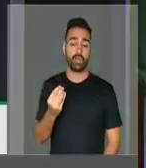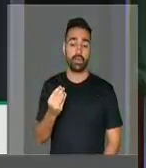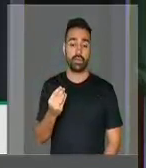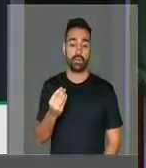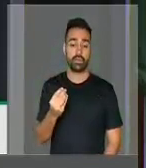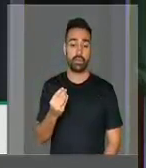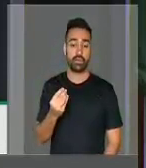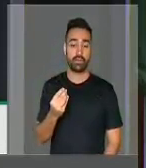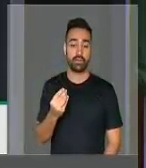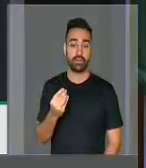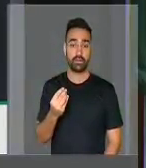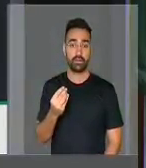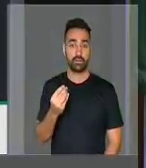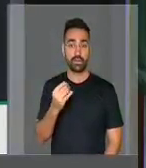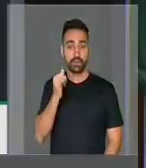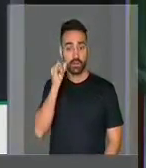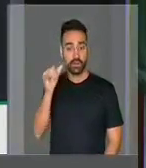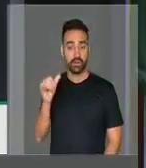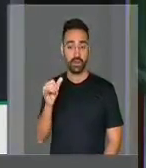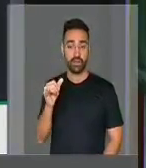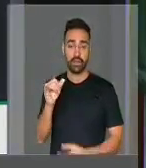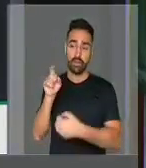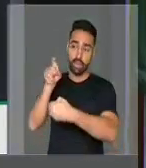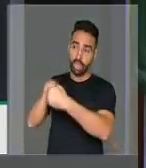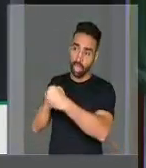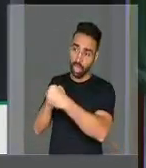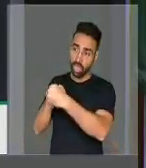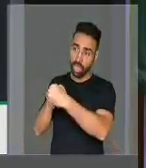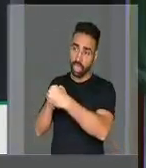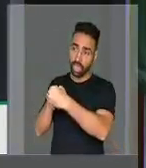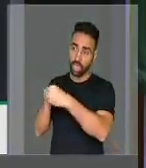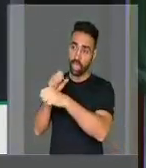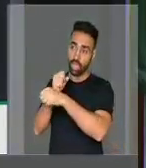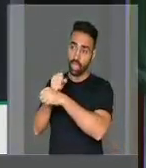mais seja escravo de amores servis.